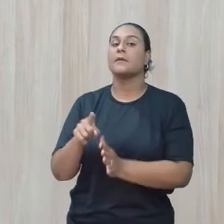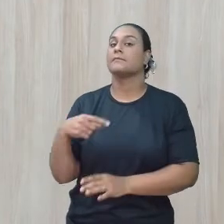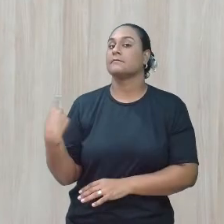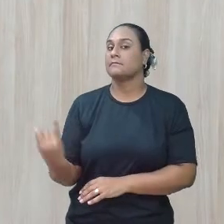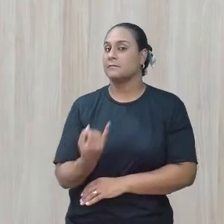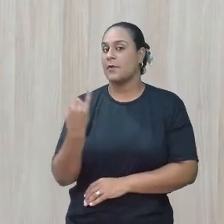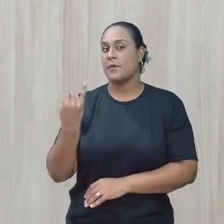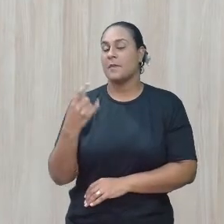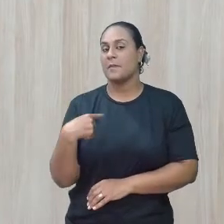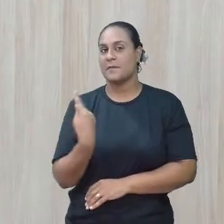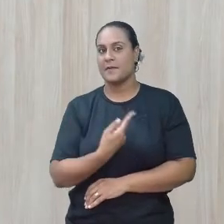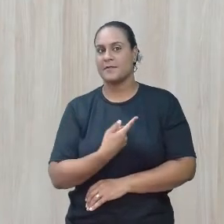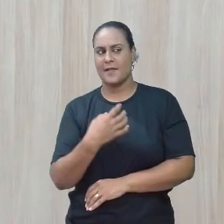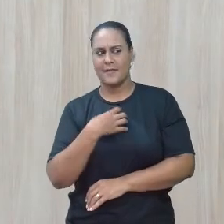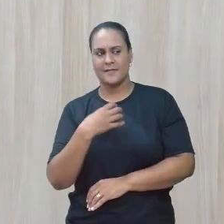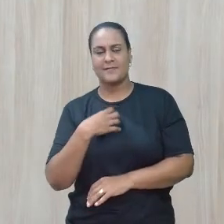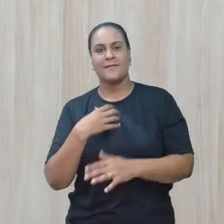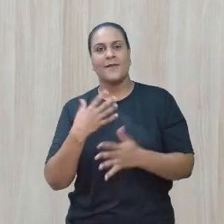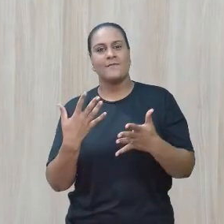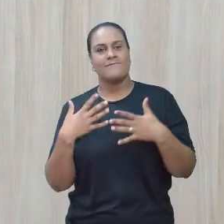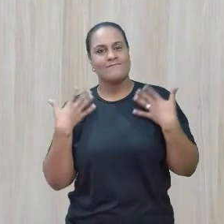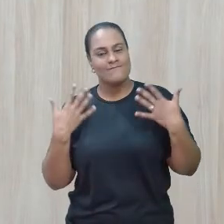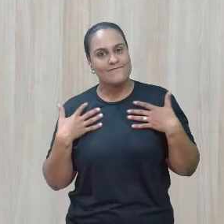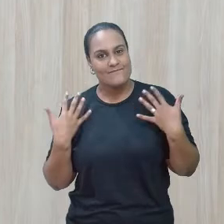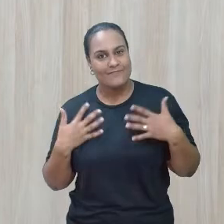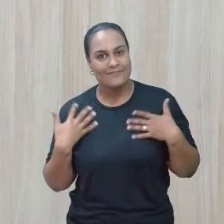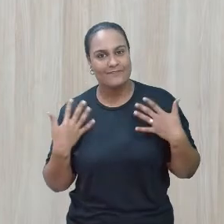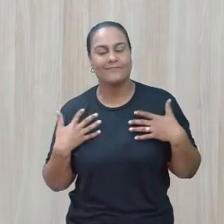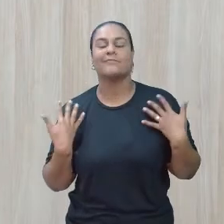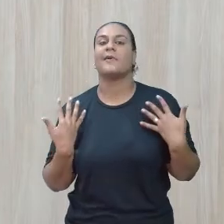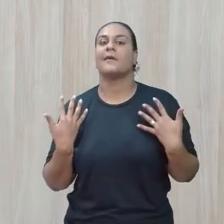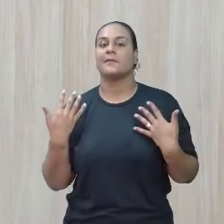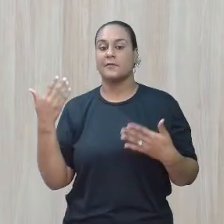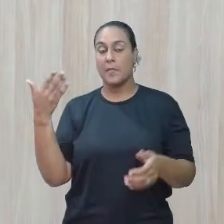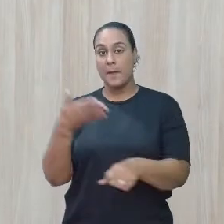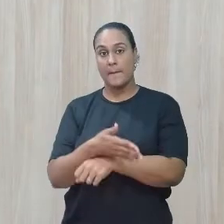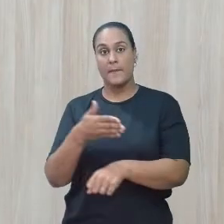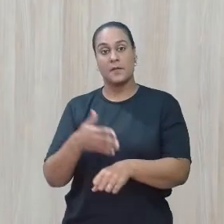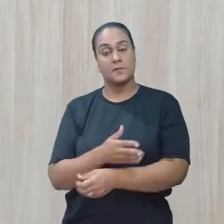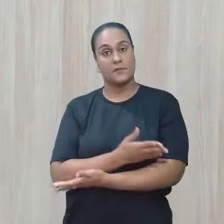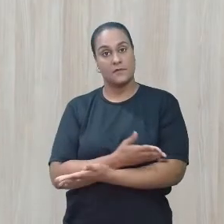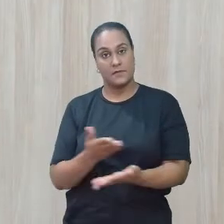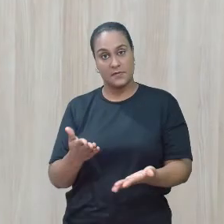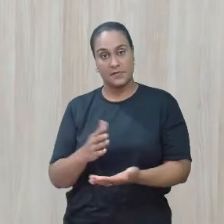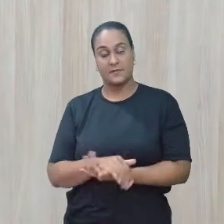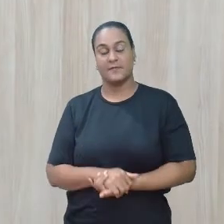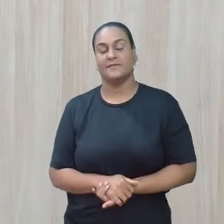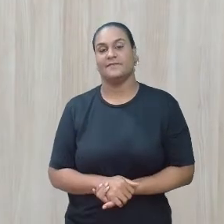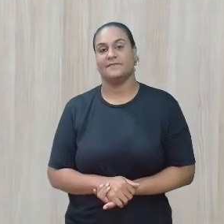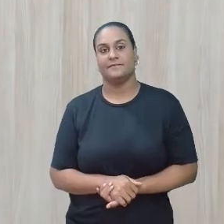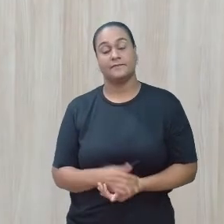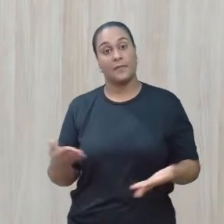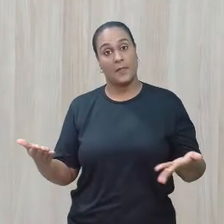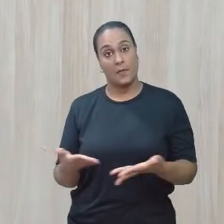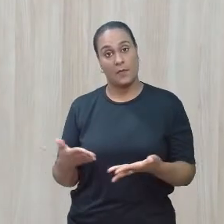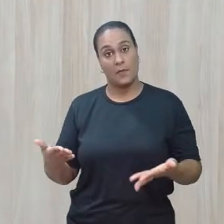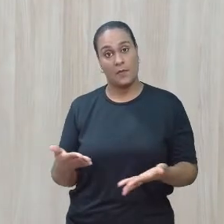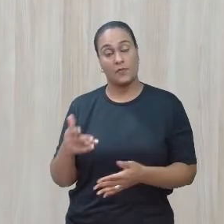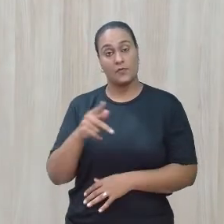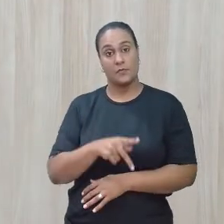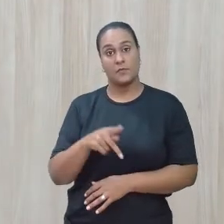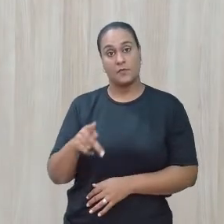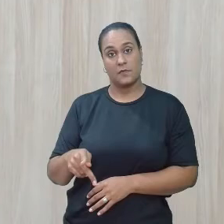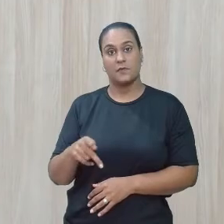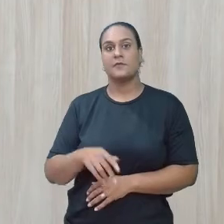gente. A gente fica bem animado quando há participação de vocês e que vocês interagem com a gente, certo? Hoje eu estou aqui com o